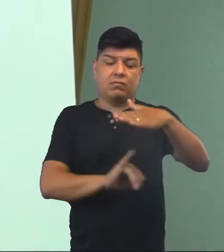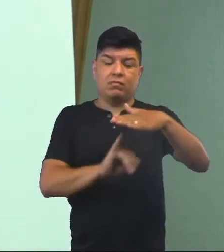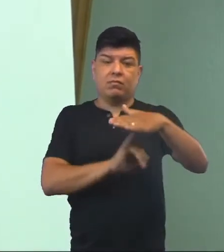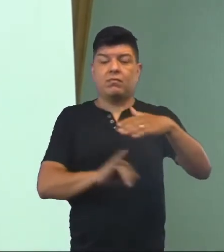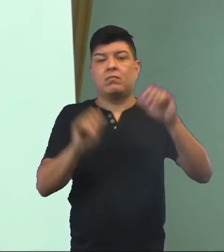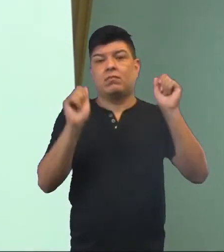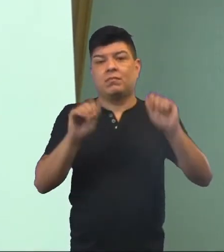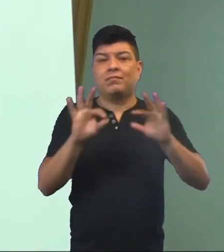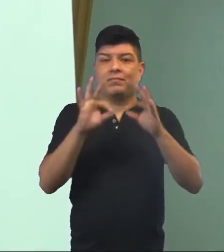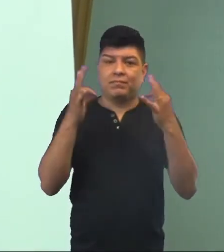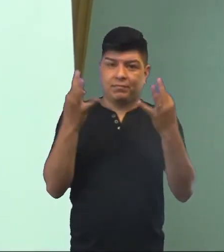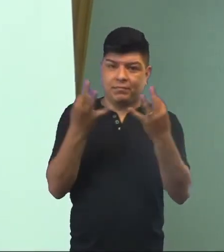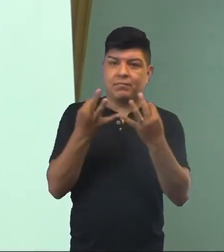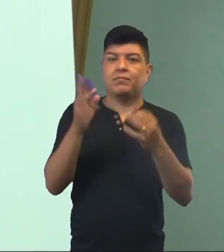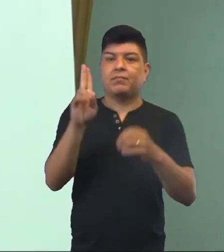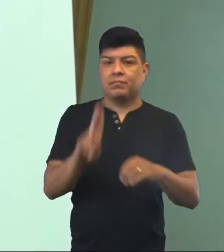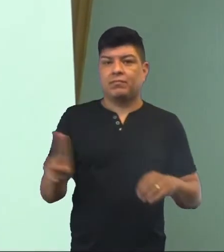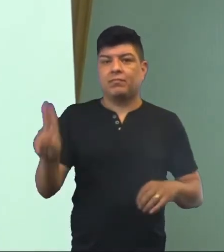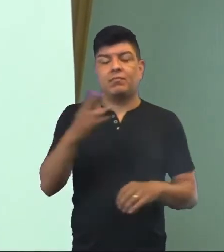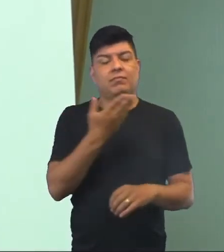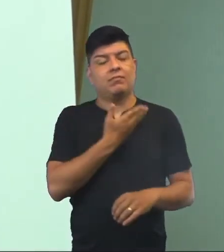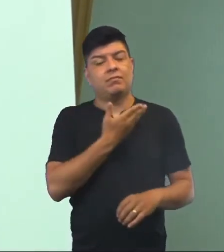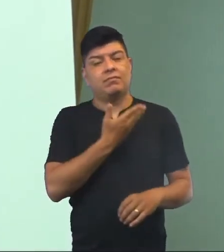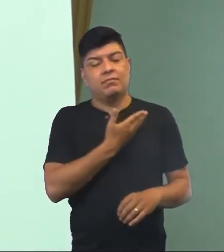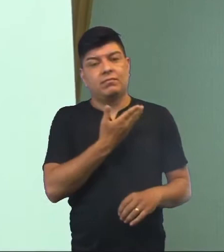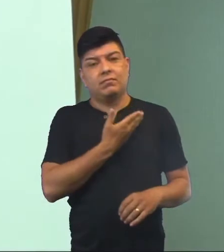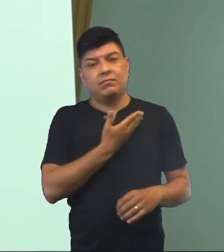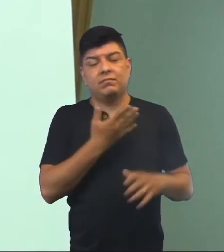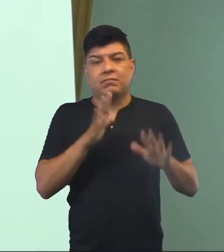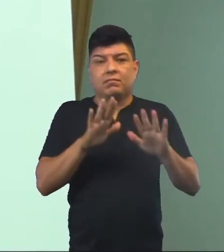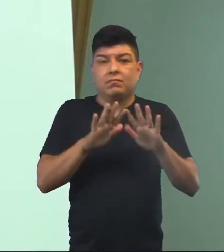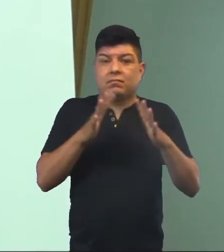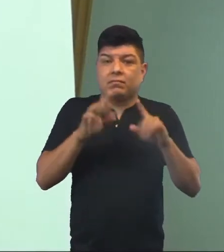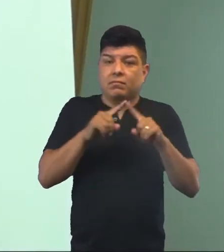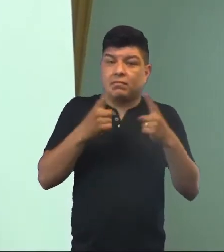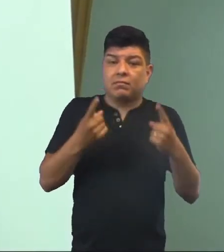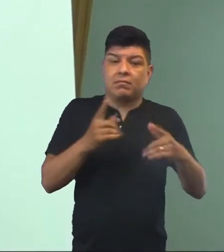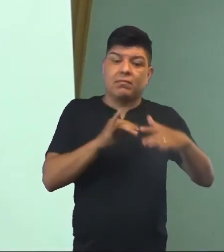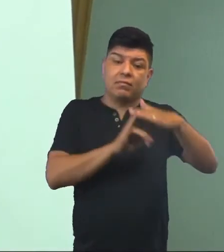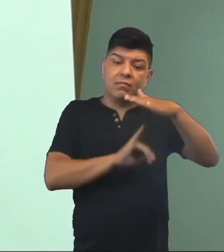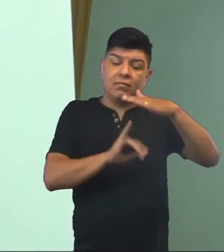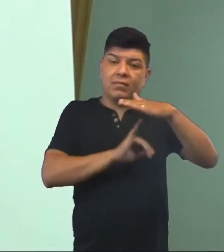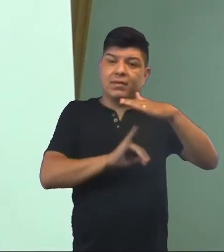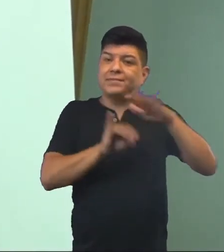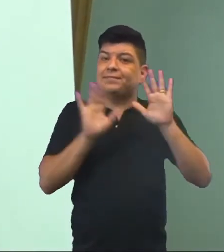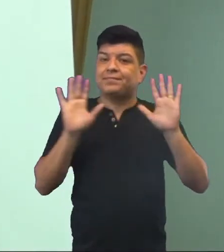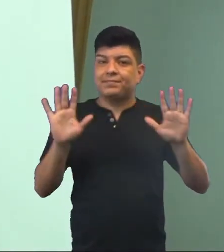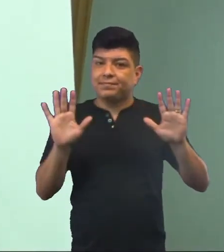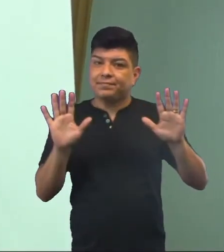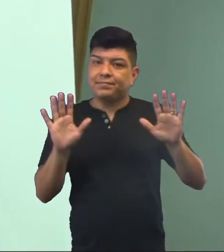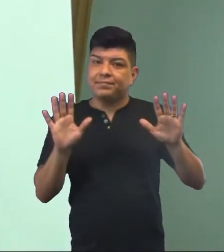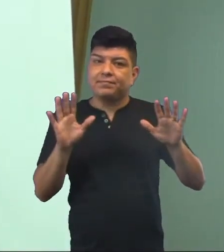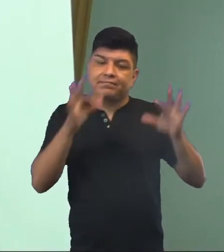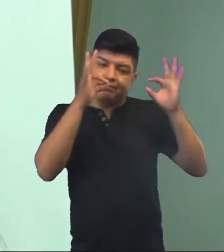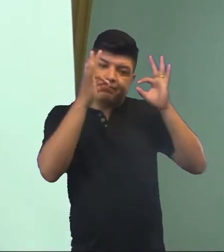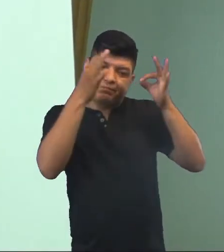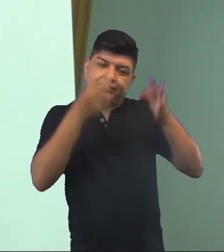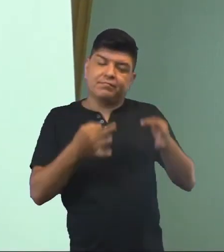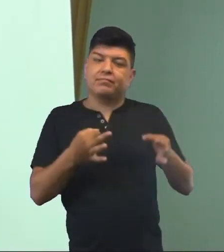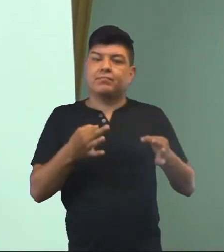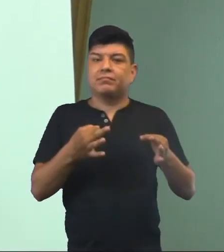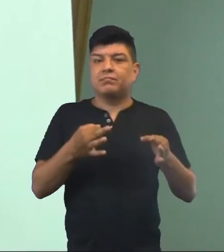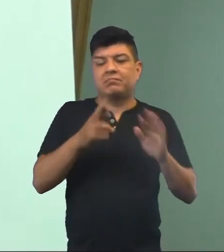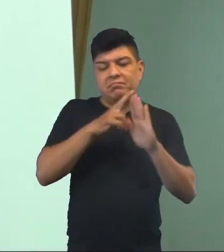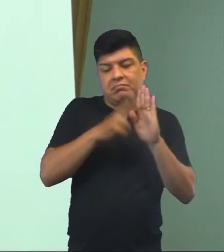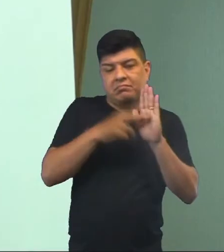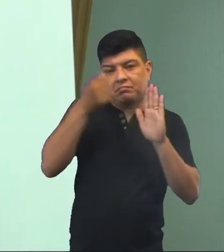posso usar com familiares e amigos. É uma linguagem mais informal, como a linguagem já fala, né? Linguagem não tão certinha, usada no